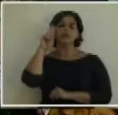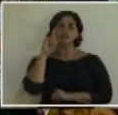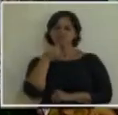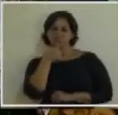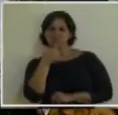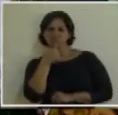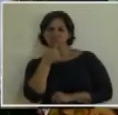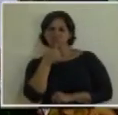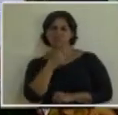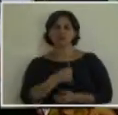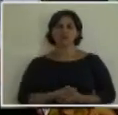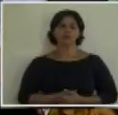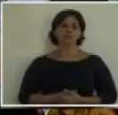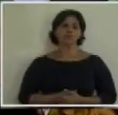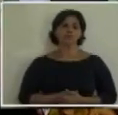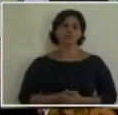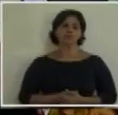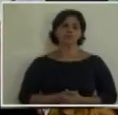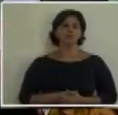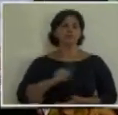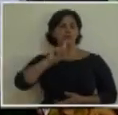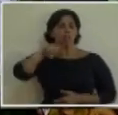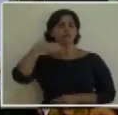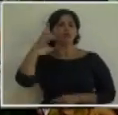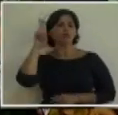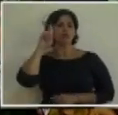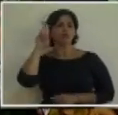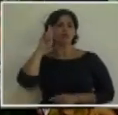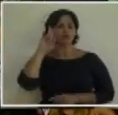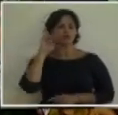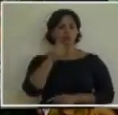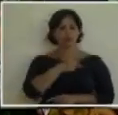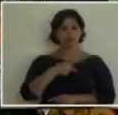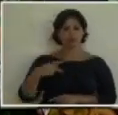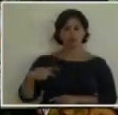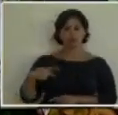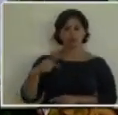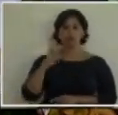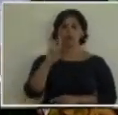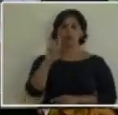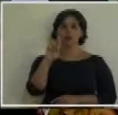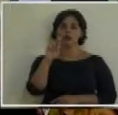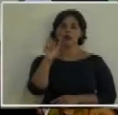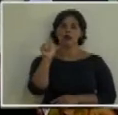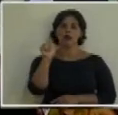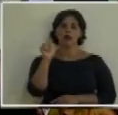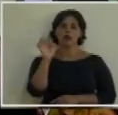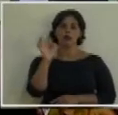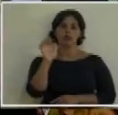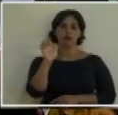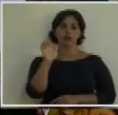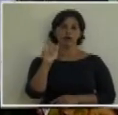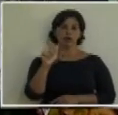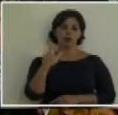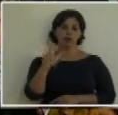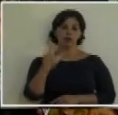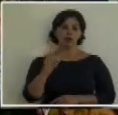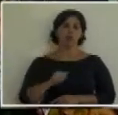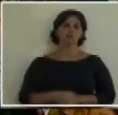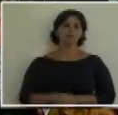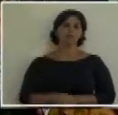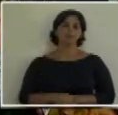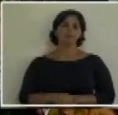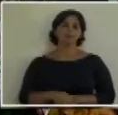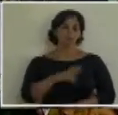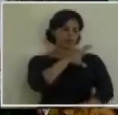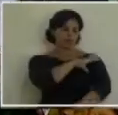será sem graça. Na próxima segunda, o pastor Rafael Oliveira, lá da Assembleia de